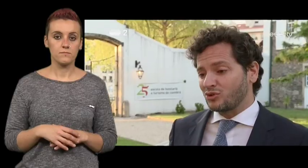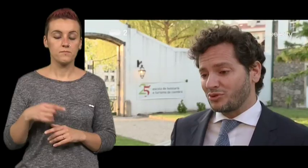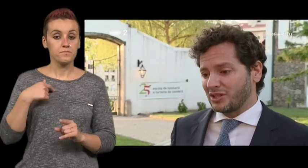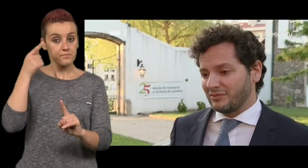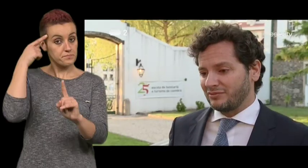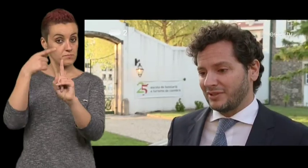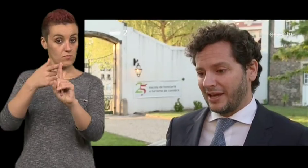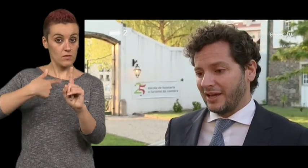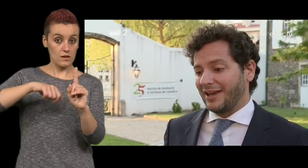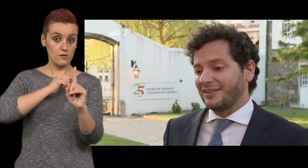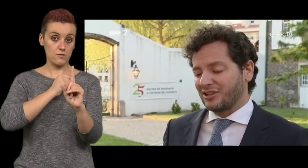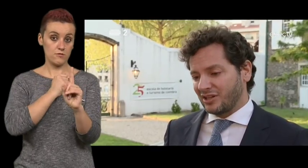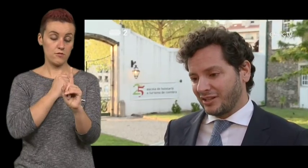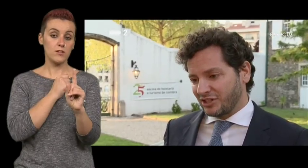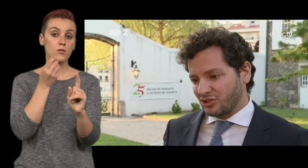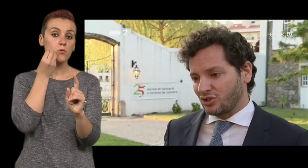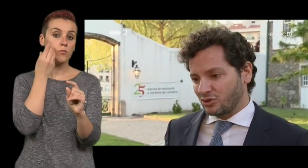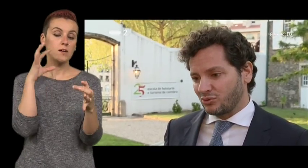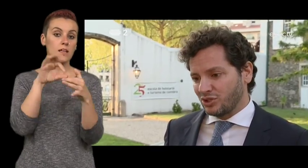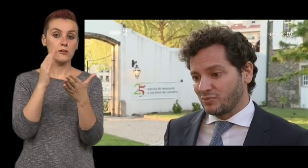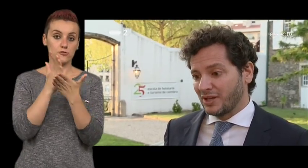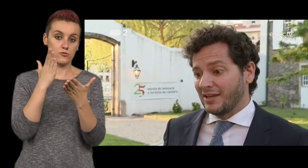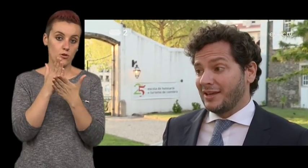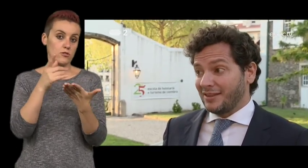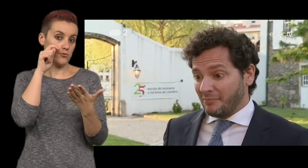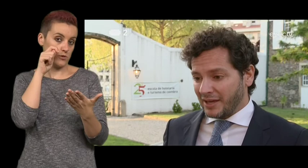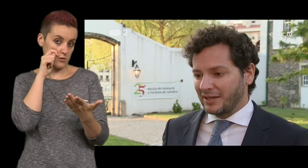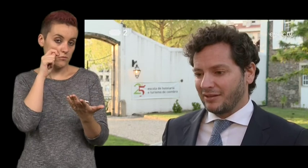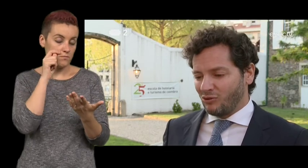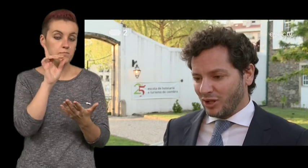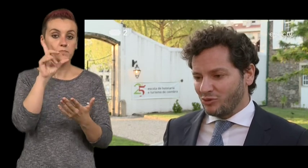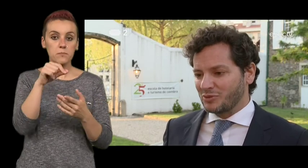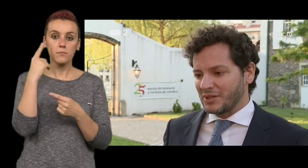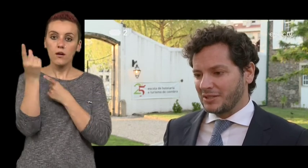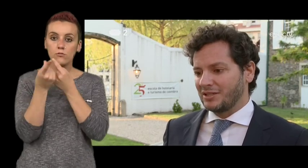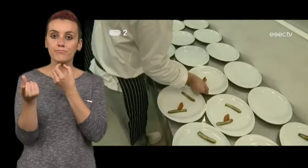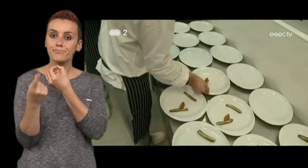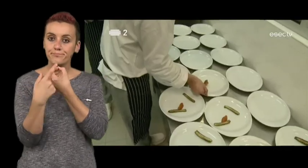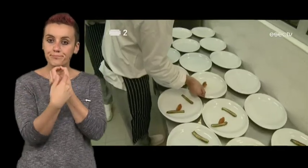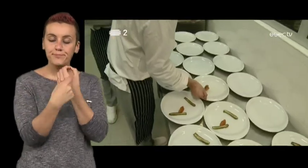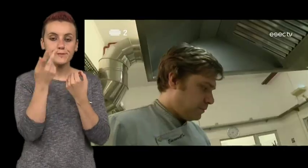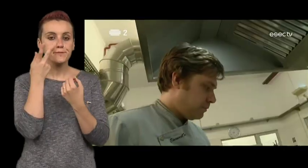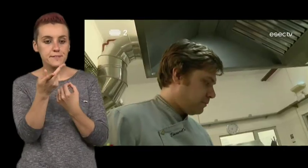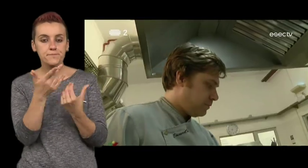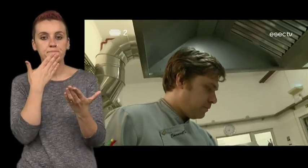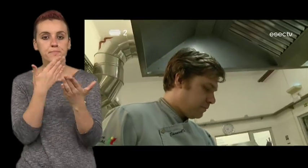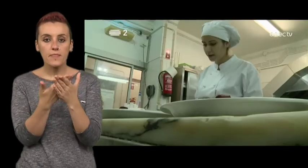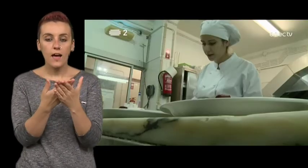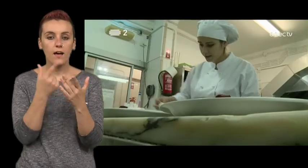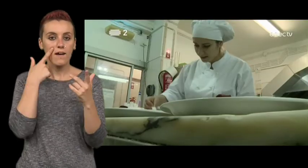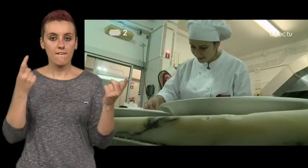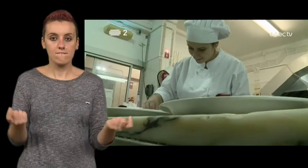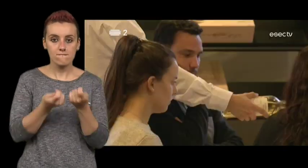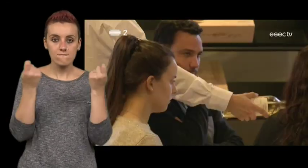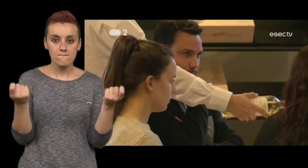O nosso objetivo é, através das escolas do turismo e também com algumas parcerias, ver de que maneira que nós